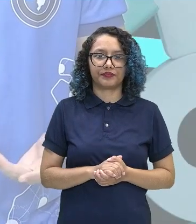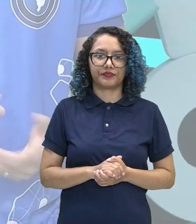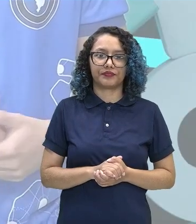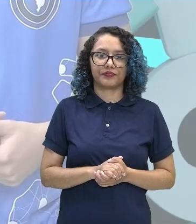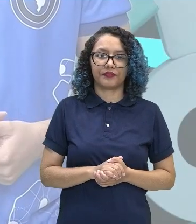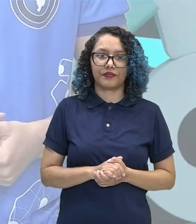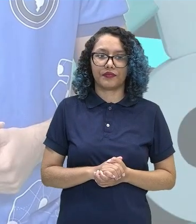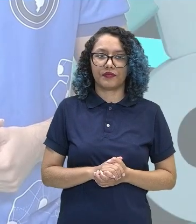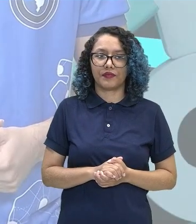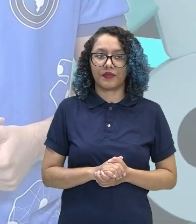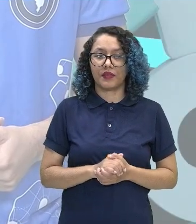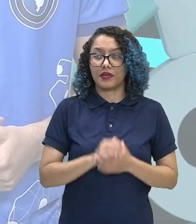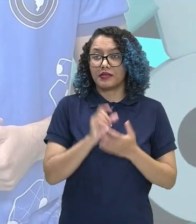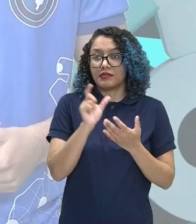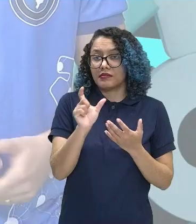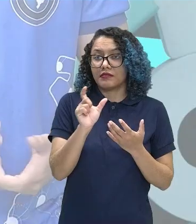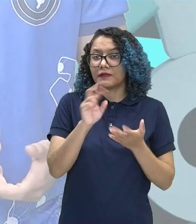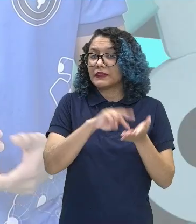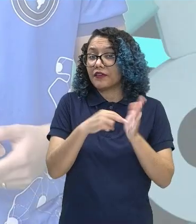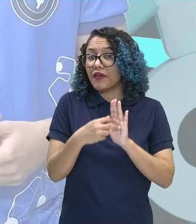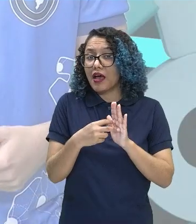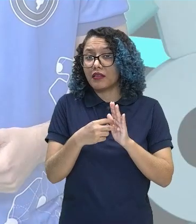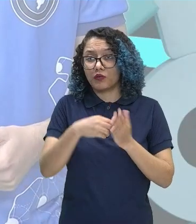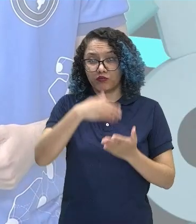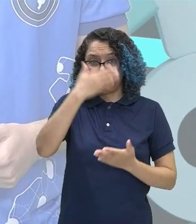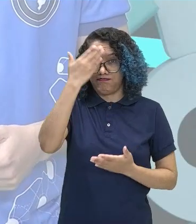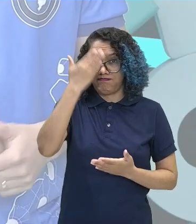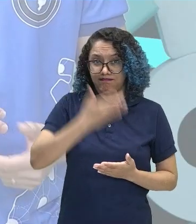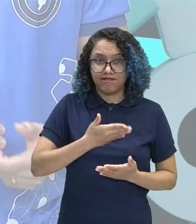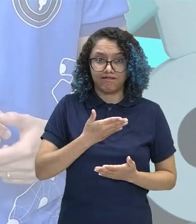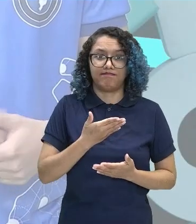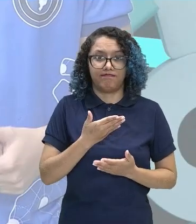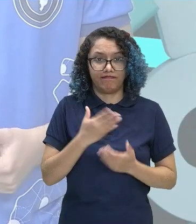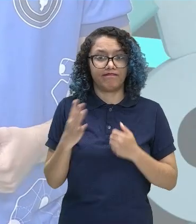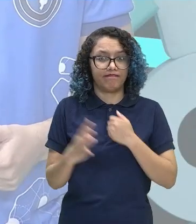que significa credibilidade. Audience,